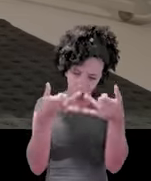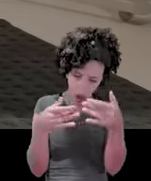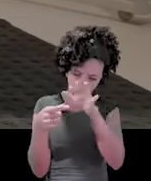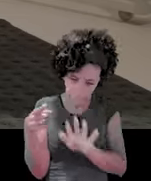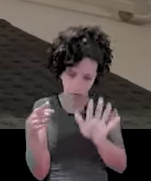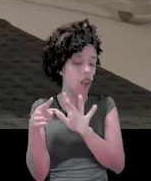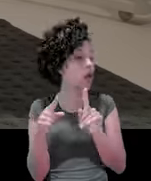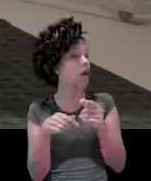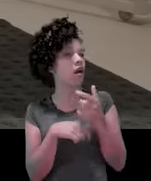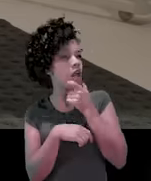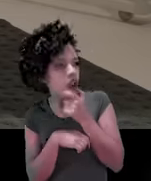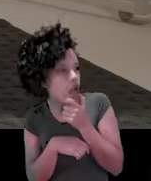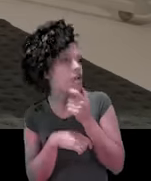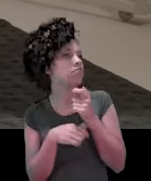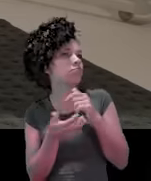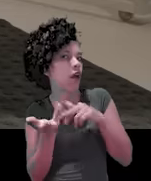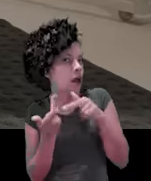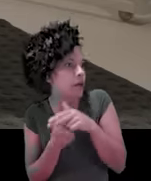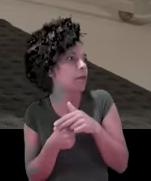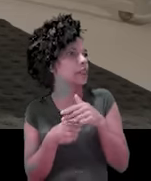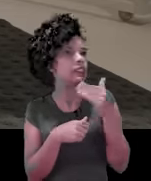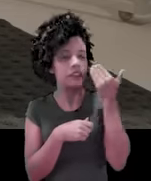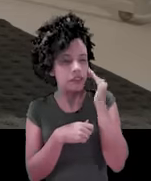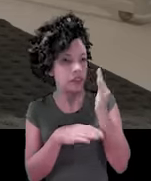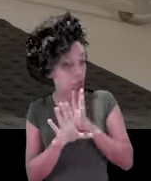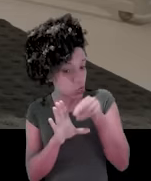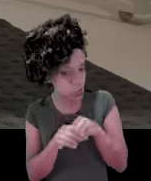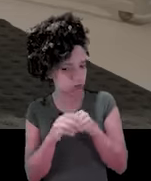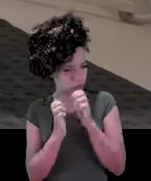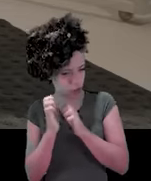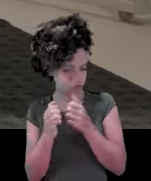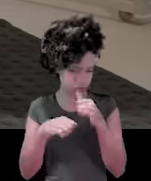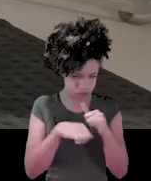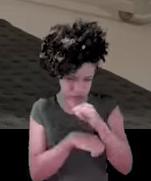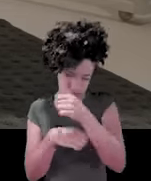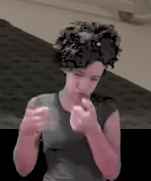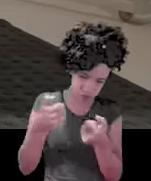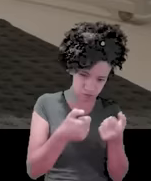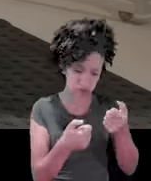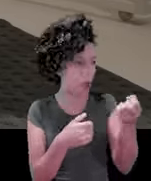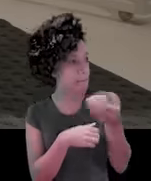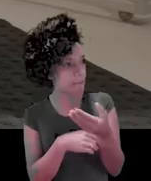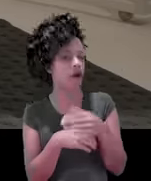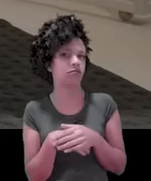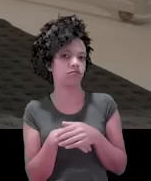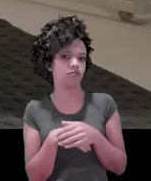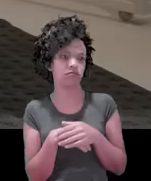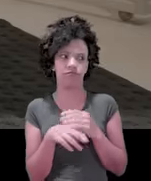no cabelo aprender inglês o cara precisa buscar né entendendo daquela máquina doida que essas aviões mais modernos